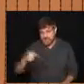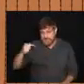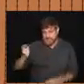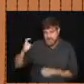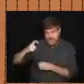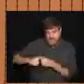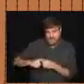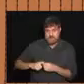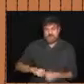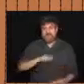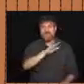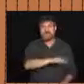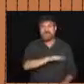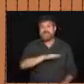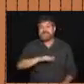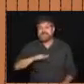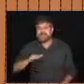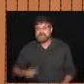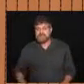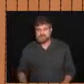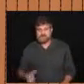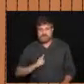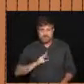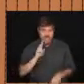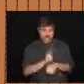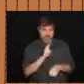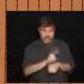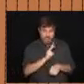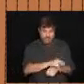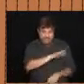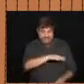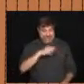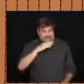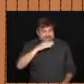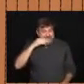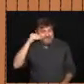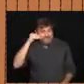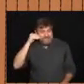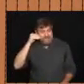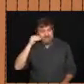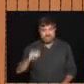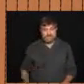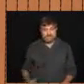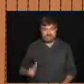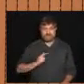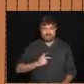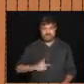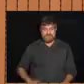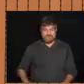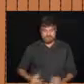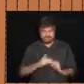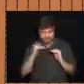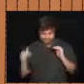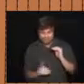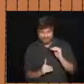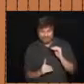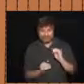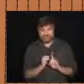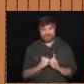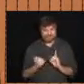para a parte das crianças. Os serviços que atendem crianças e adolescentes em situação de